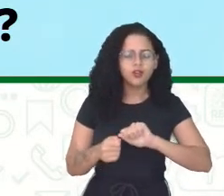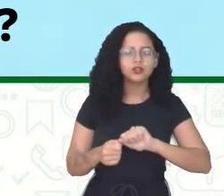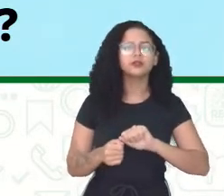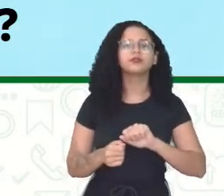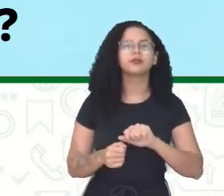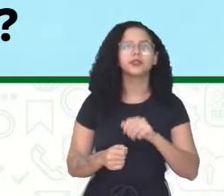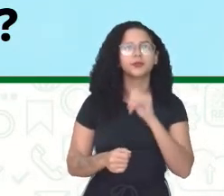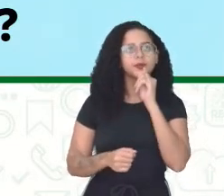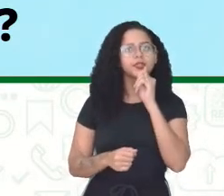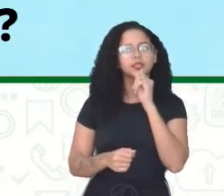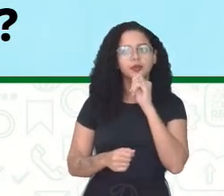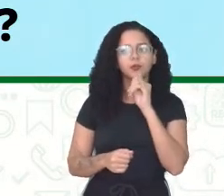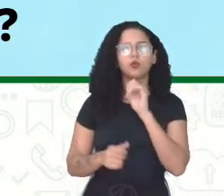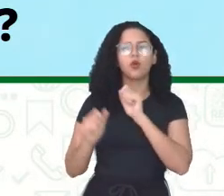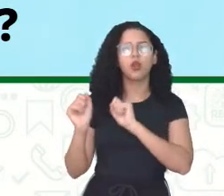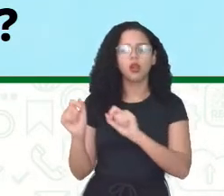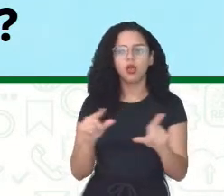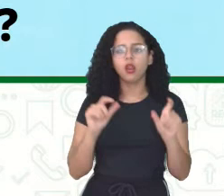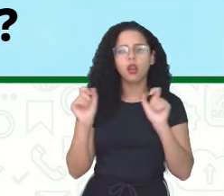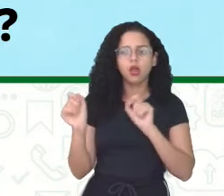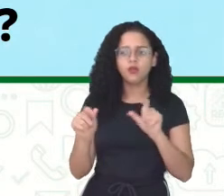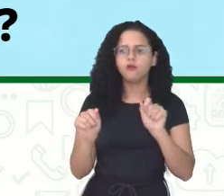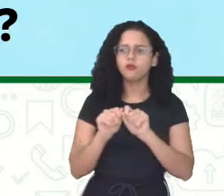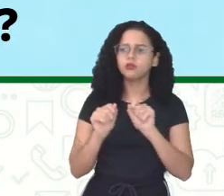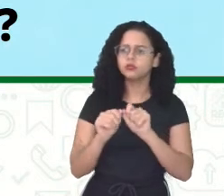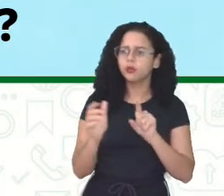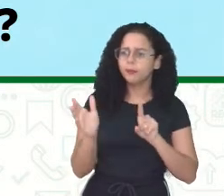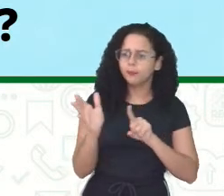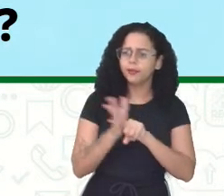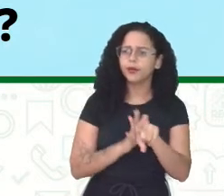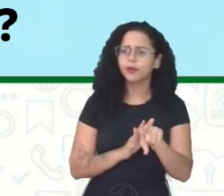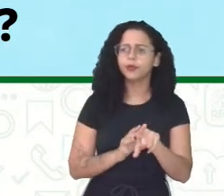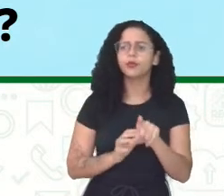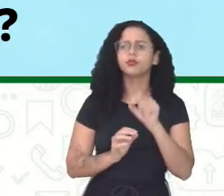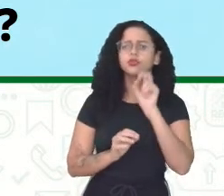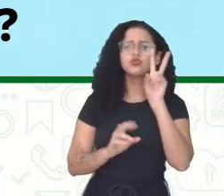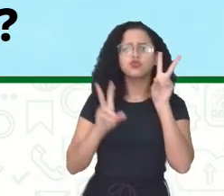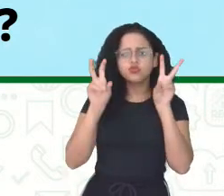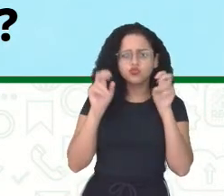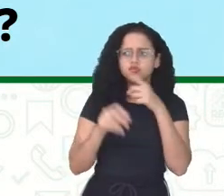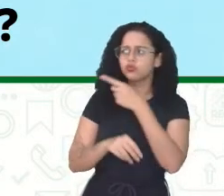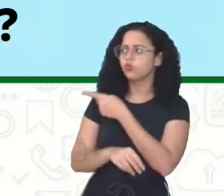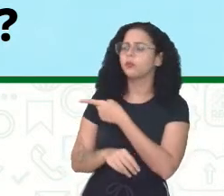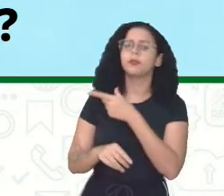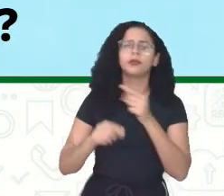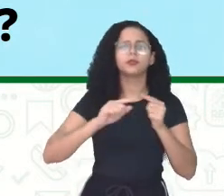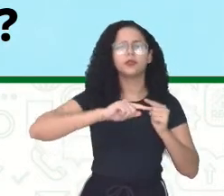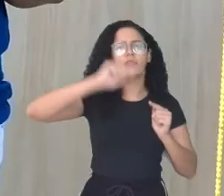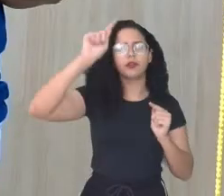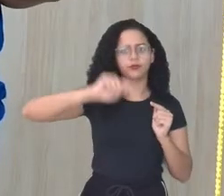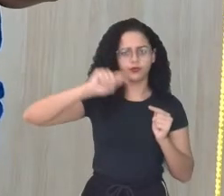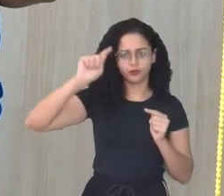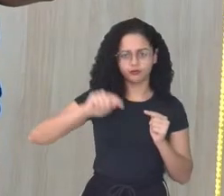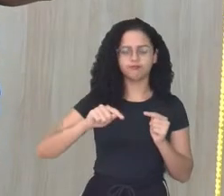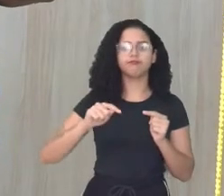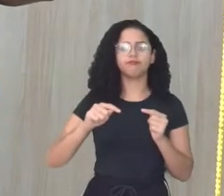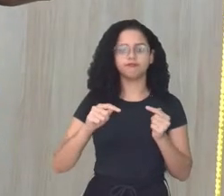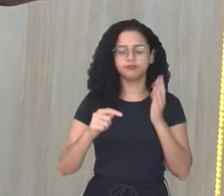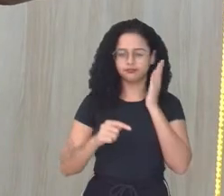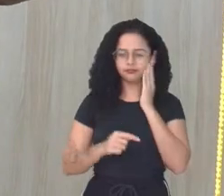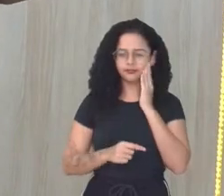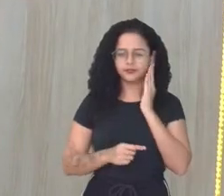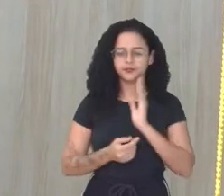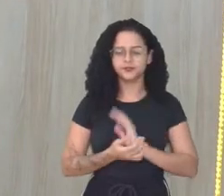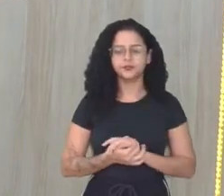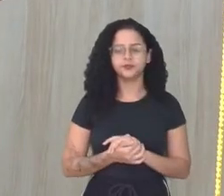que a gente vai passando o slide, ele vai fazendo perguntas sobre esse quadro, sobre esse gráfico, tá